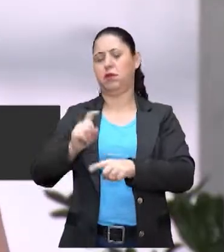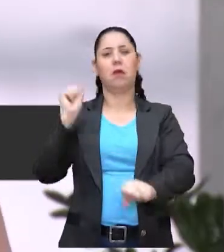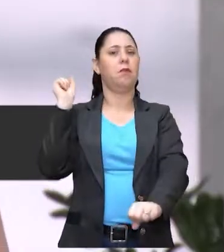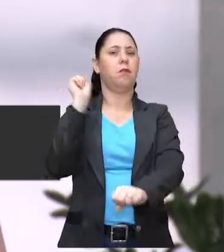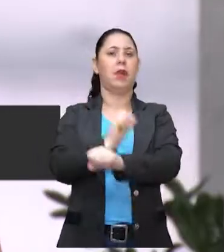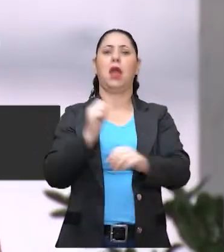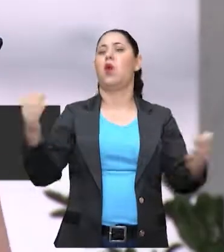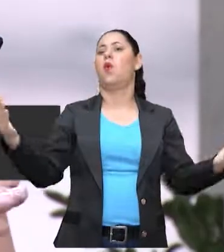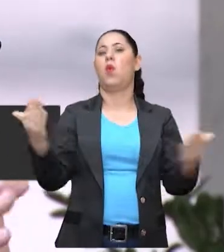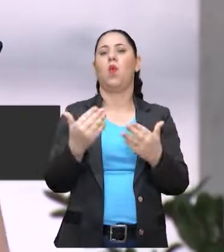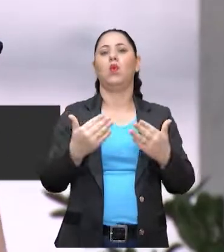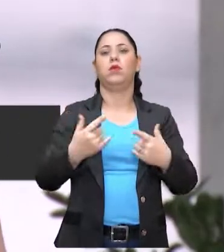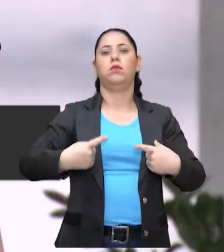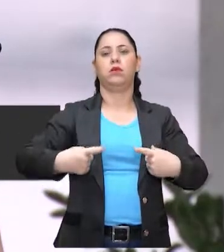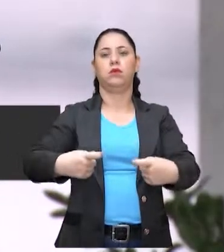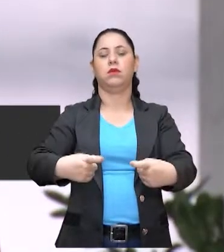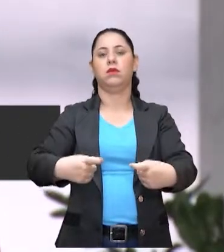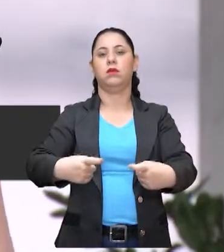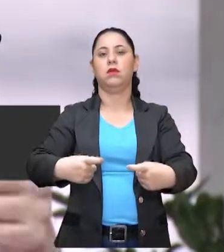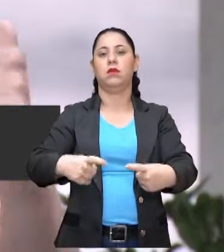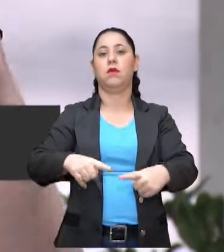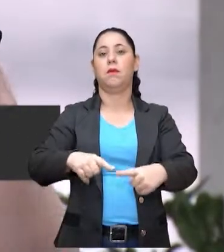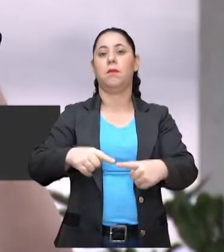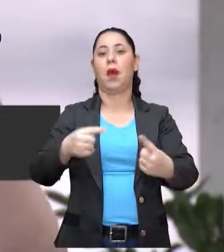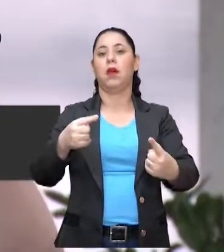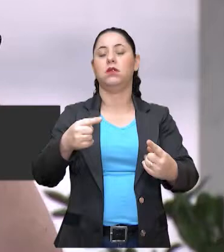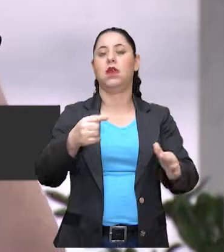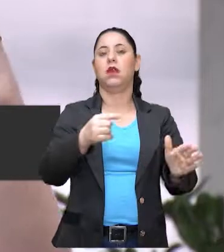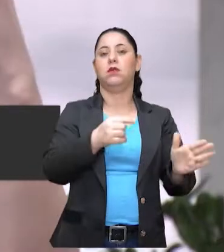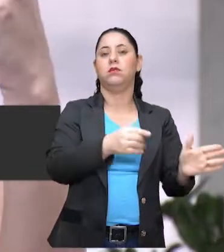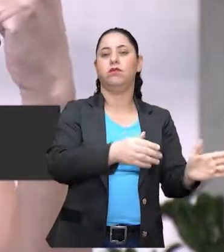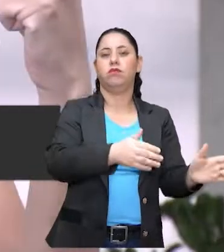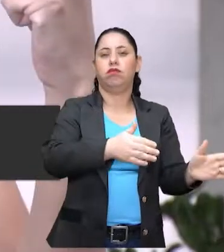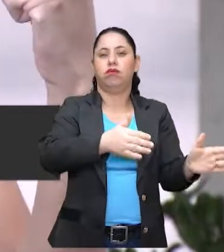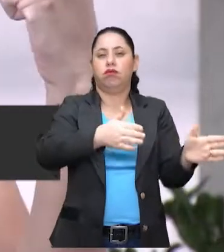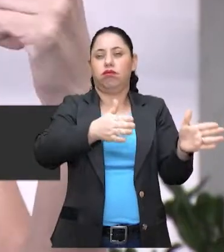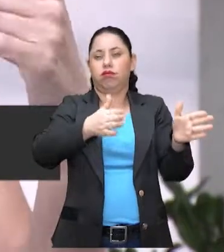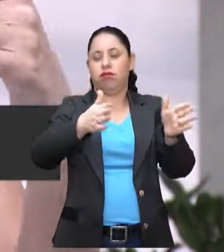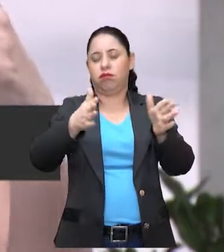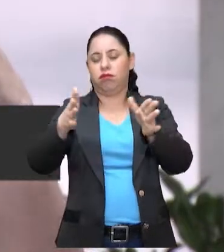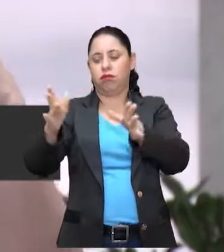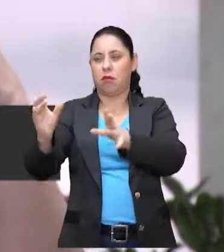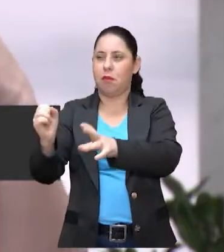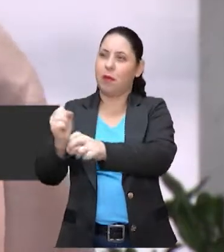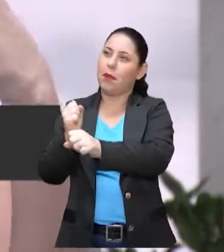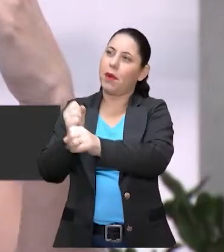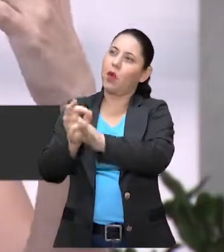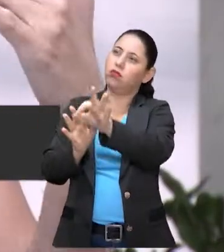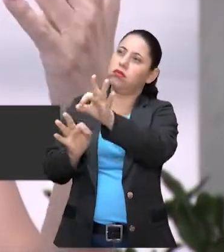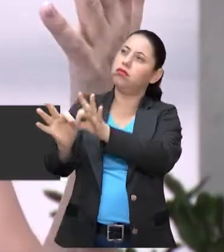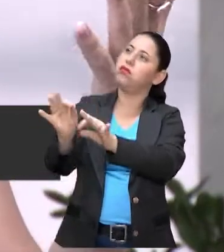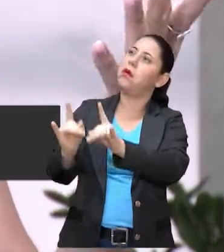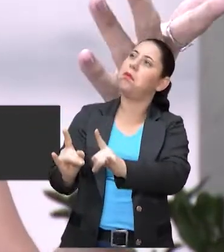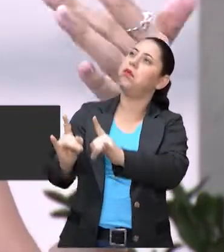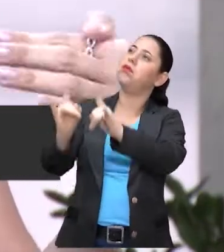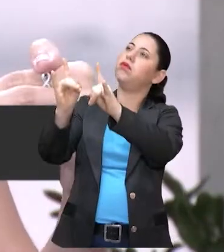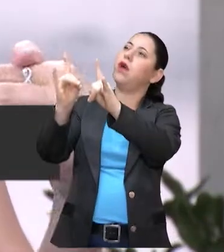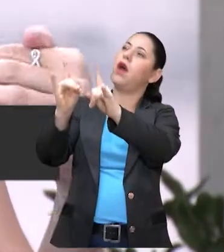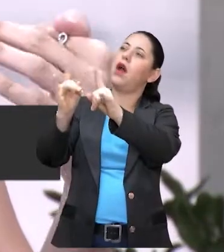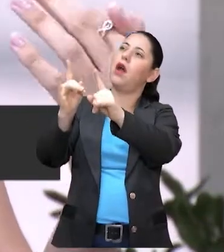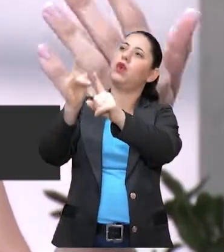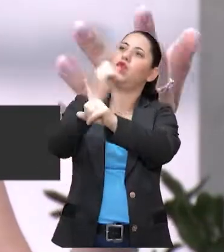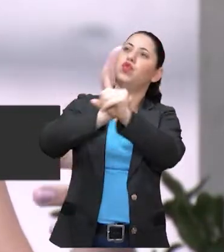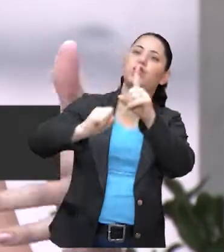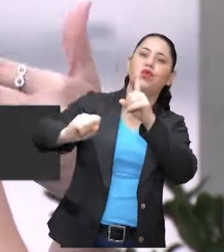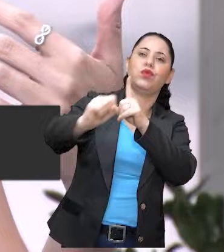vai parar hoje a guerra, muito bem, mas o processo de reconstrução, até colocar as coisas alinhadas,